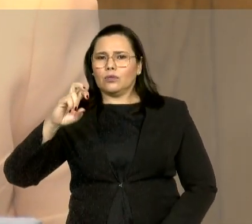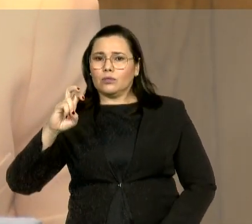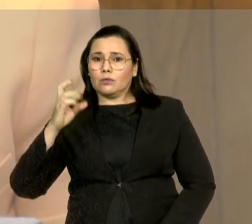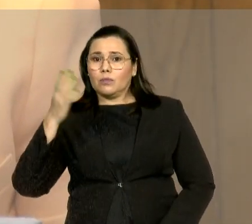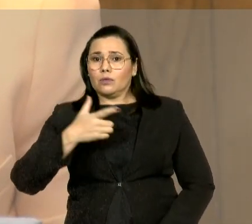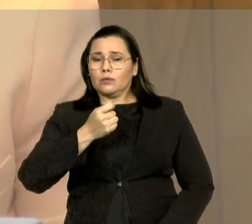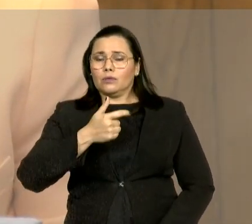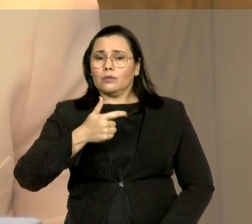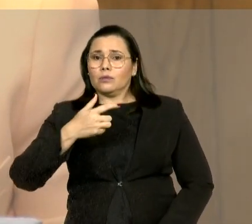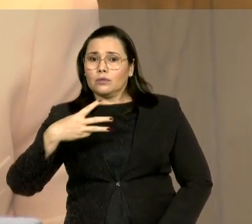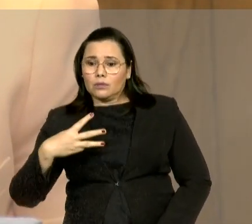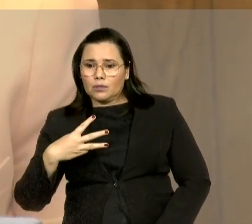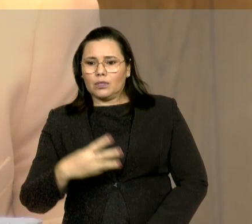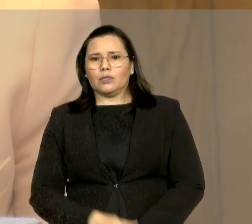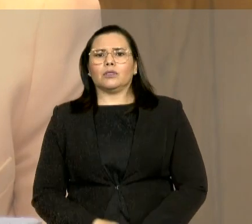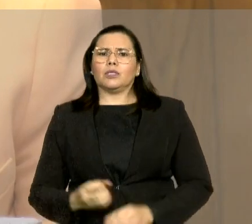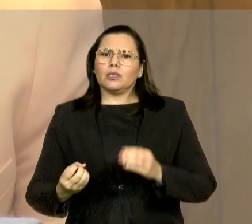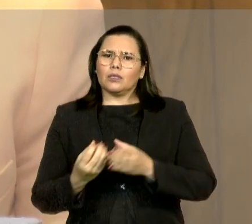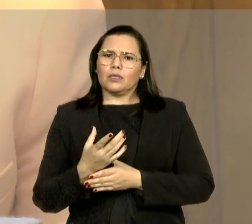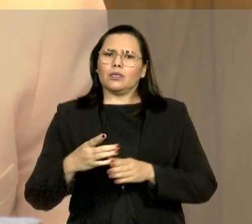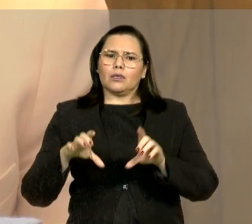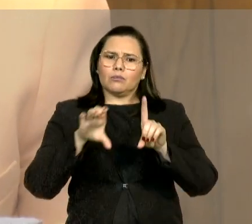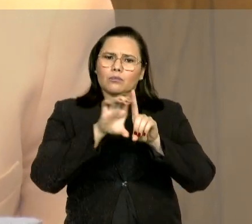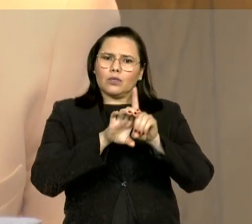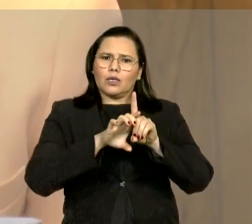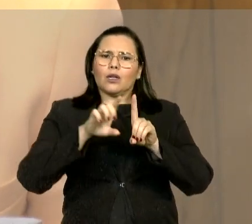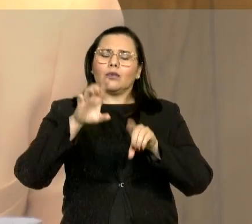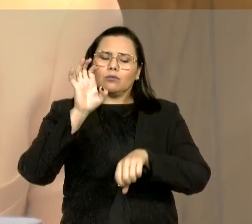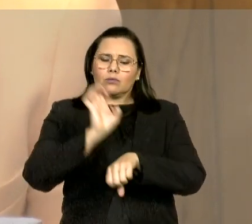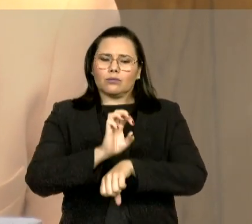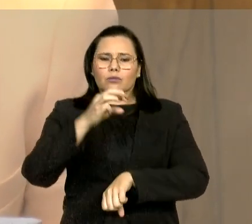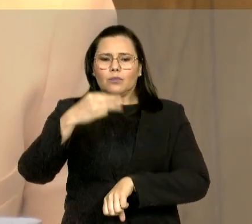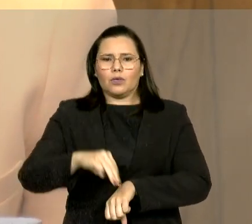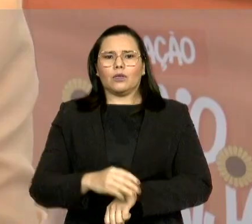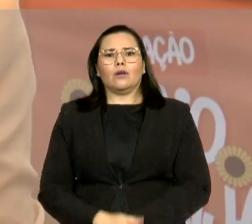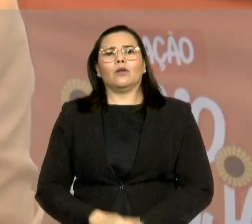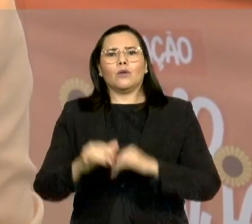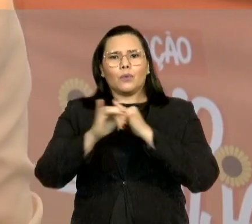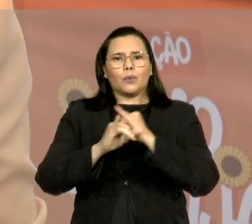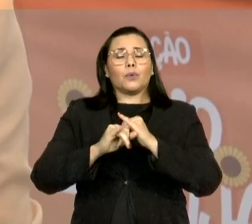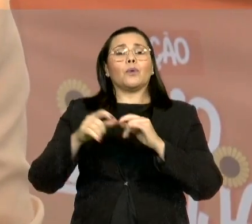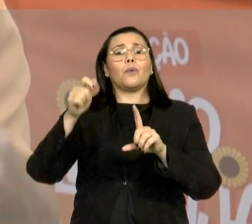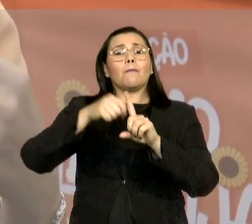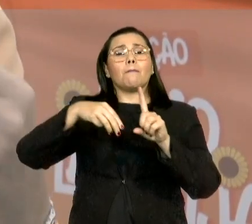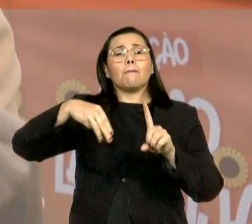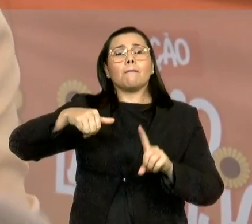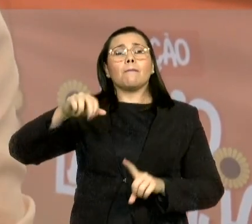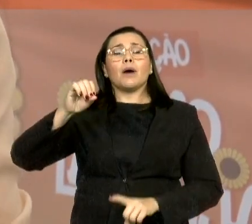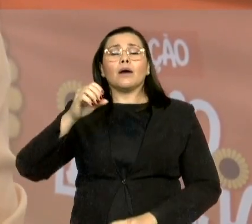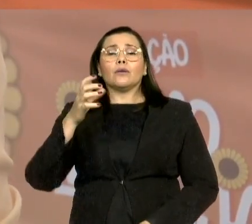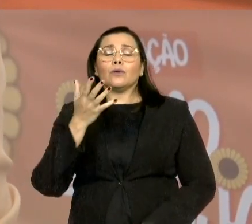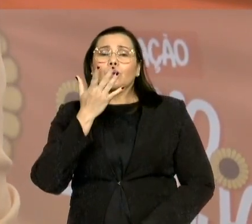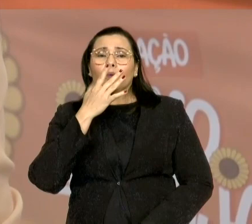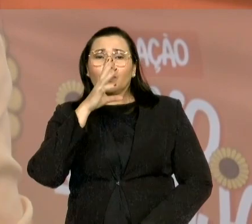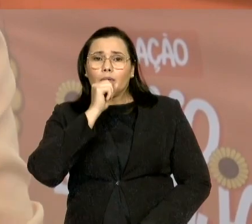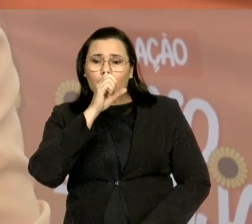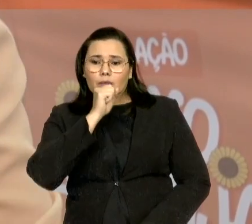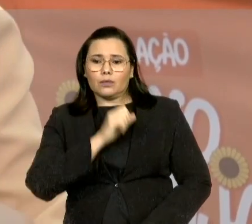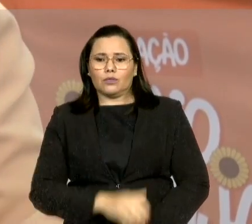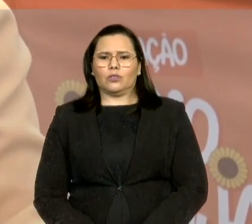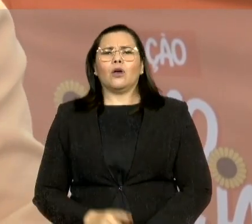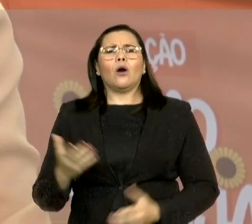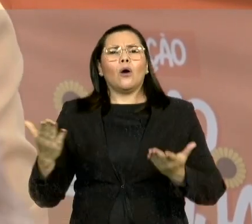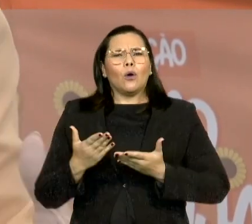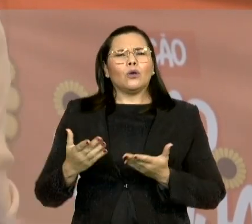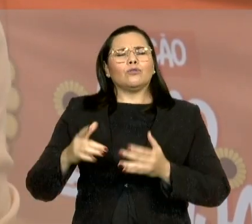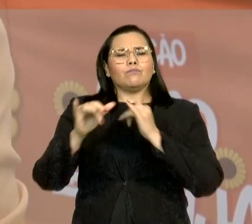11.985/2023, que institui no calendário oficial do Maranhão ações da campanha Maio Laranja. Estamos aqui hoje para conscientizar a sociedade,